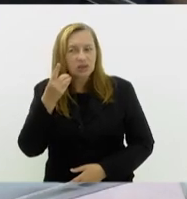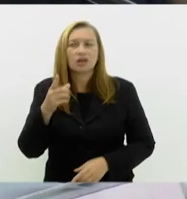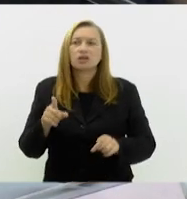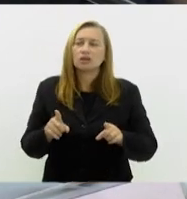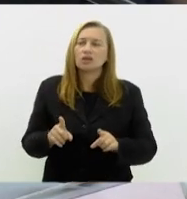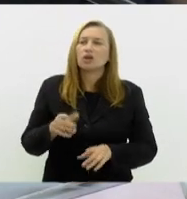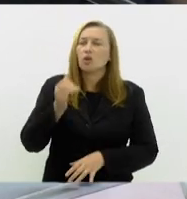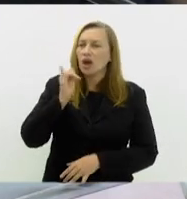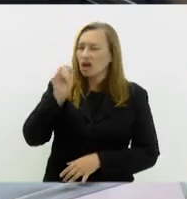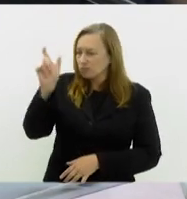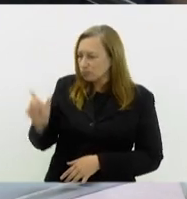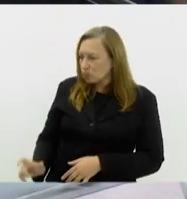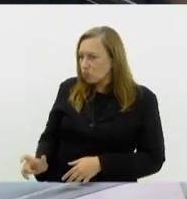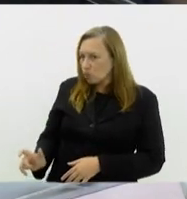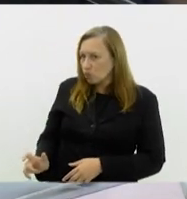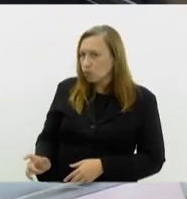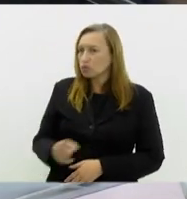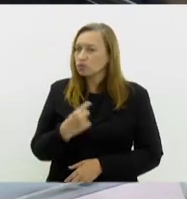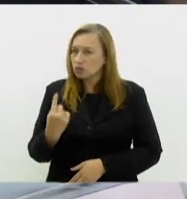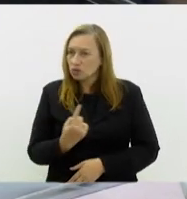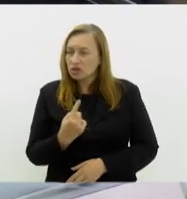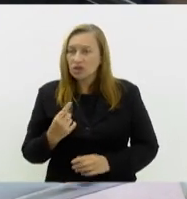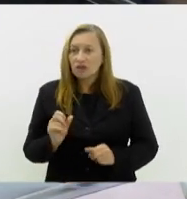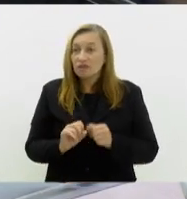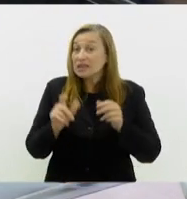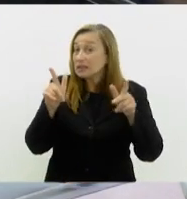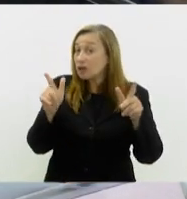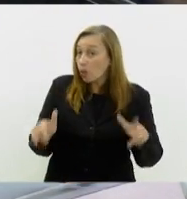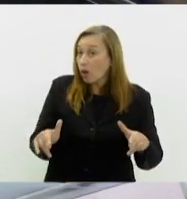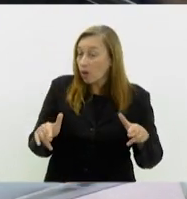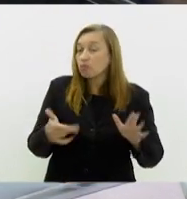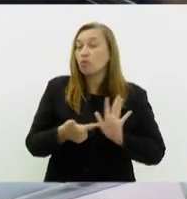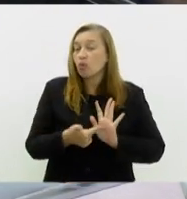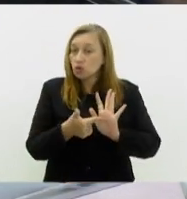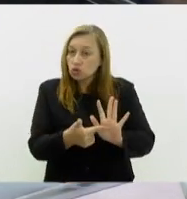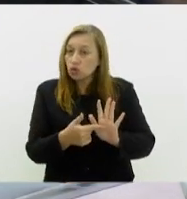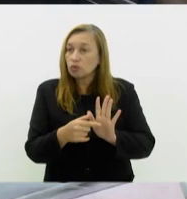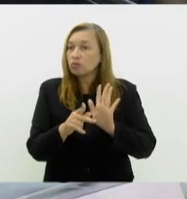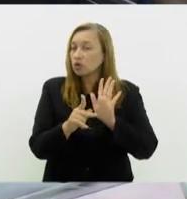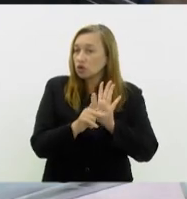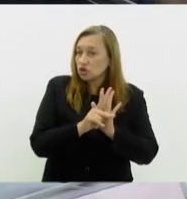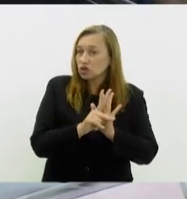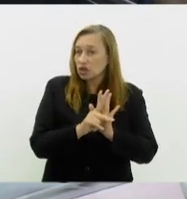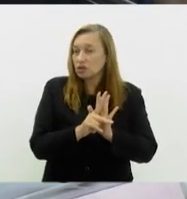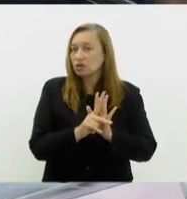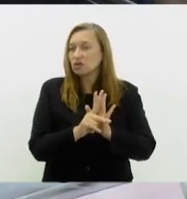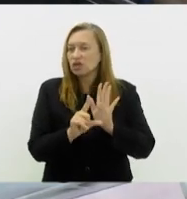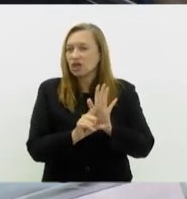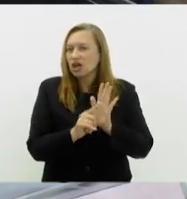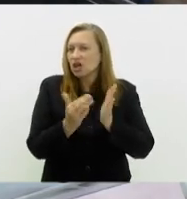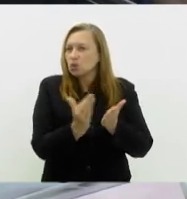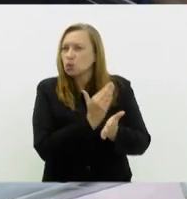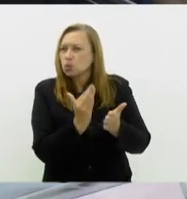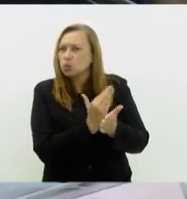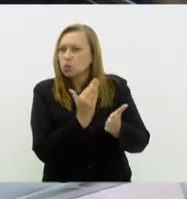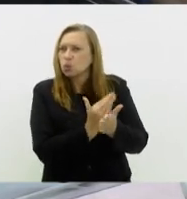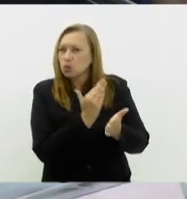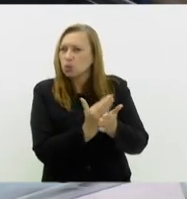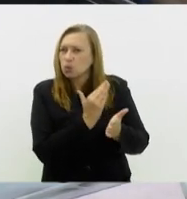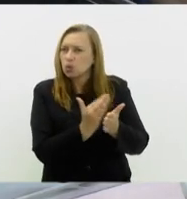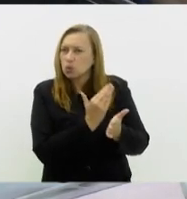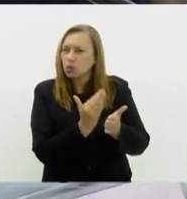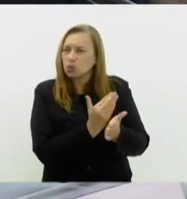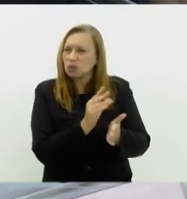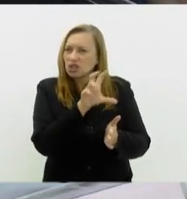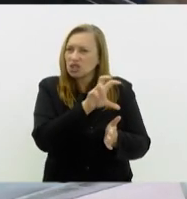nosso relator fez a mesma coisa mostrou um projeto de que 500 o relatório de